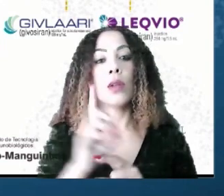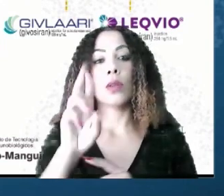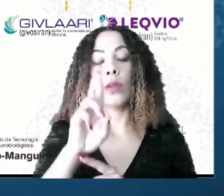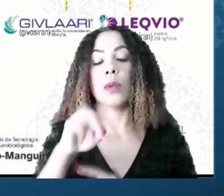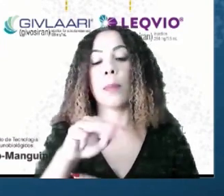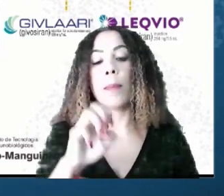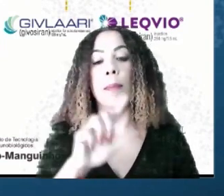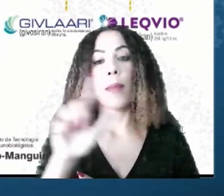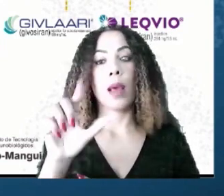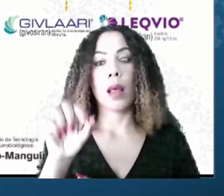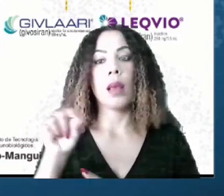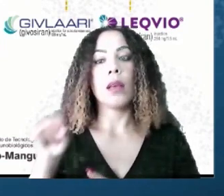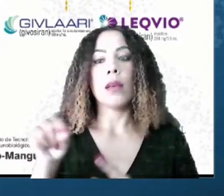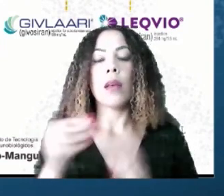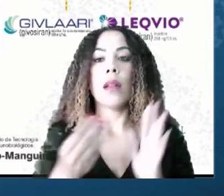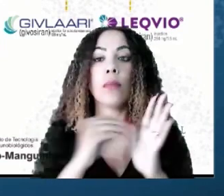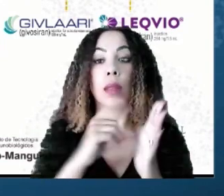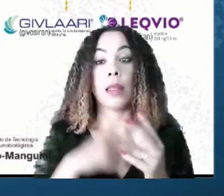Mello reportaram